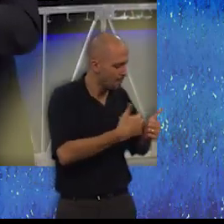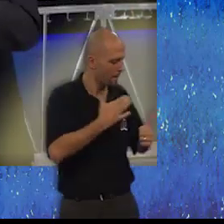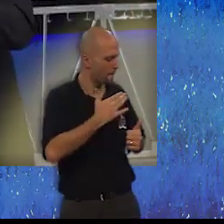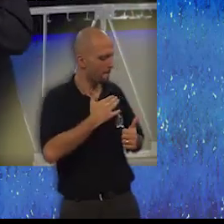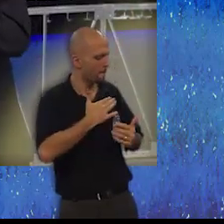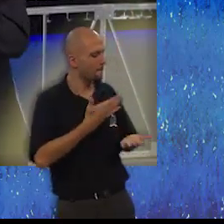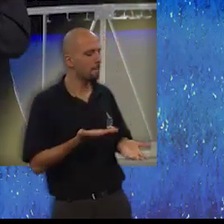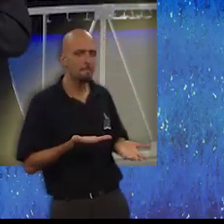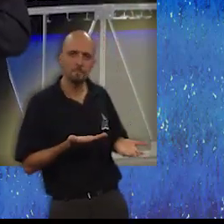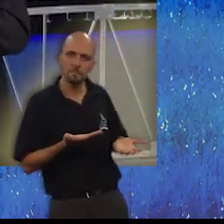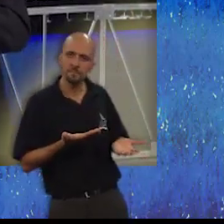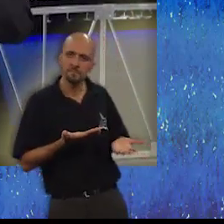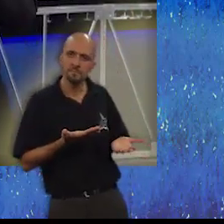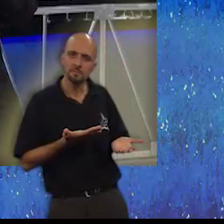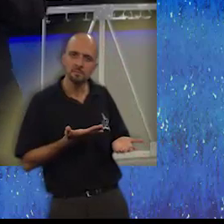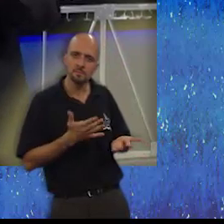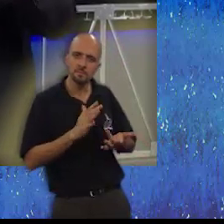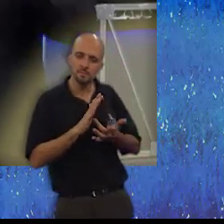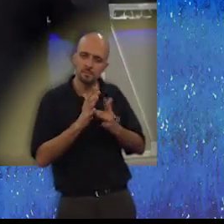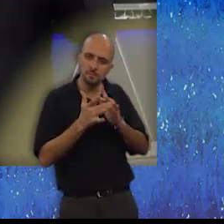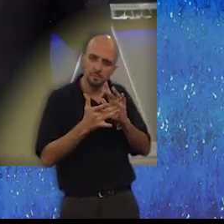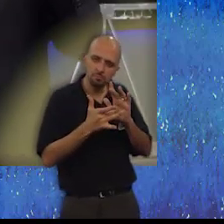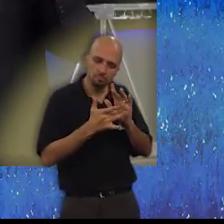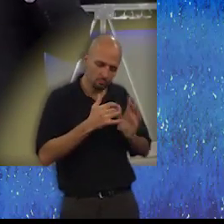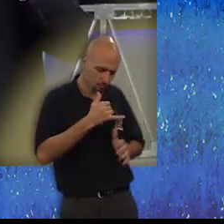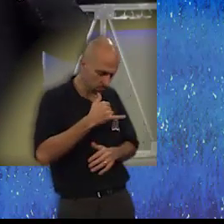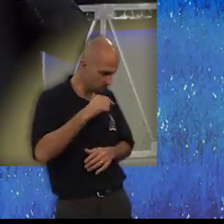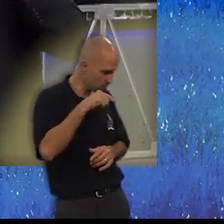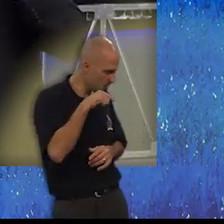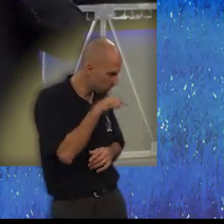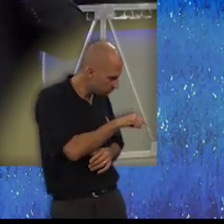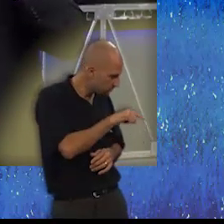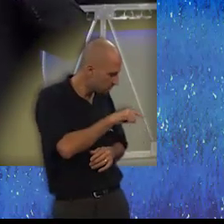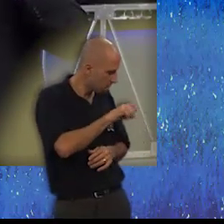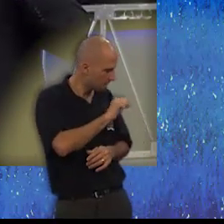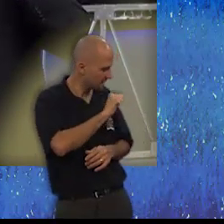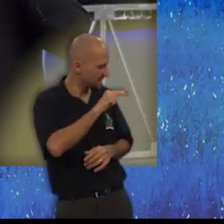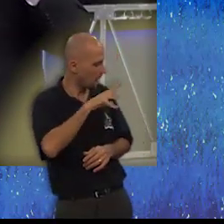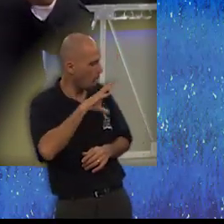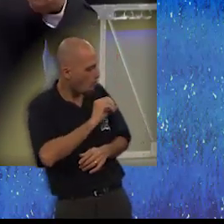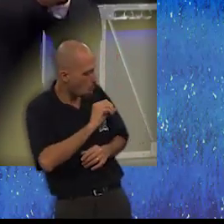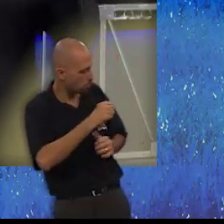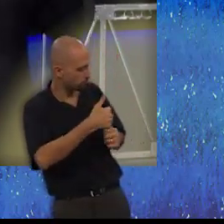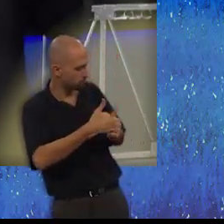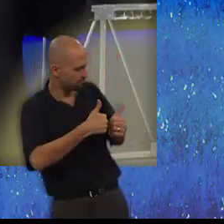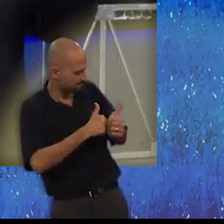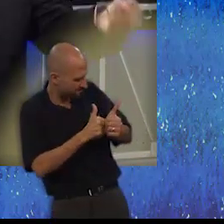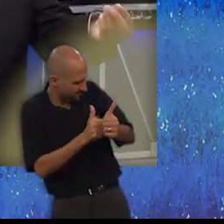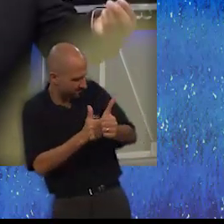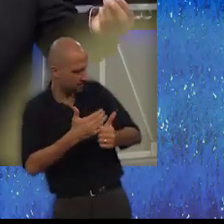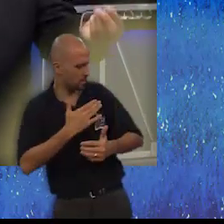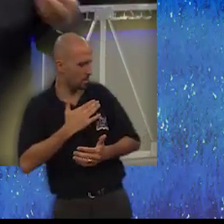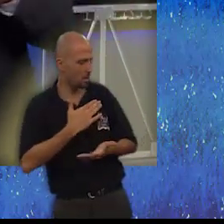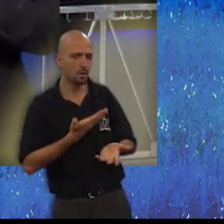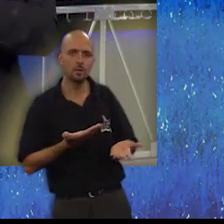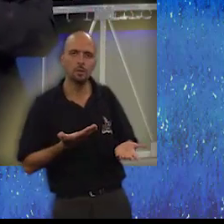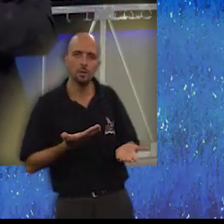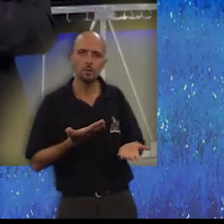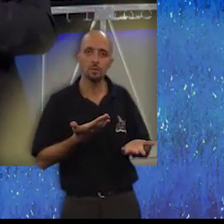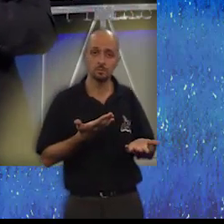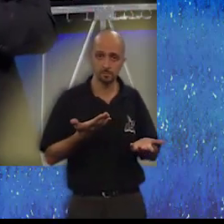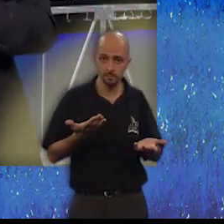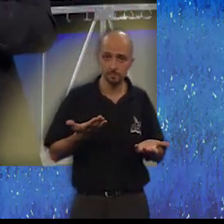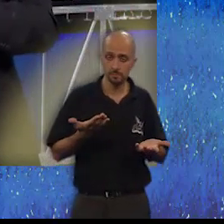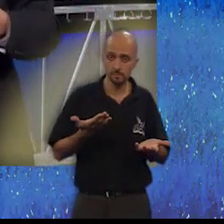eram membros do cristianismo. Mas Jesus disse, por que você me persegue? porque perseguir os filhos de Deus é perseguir o